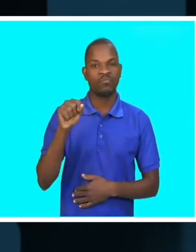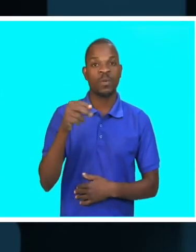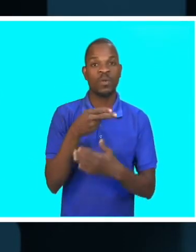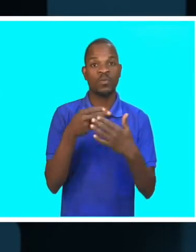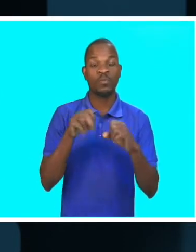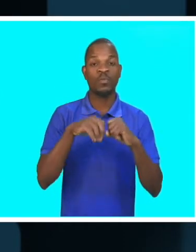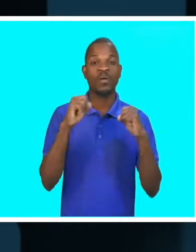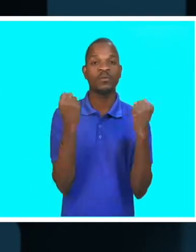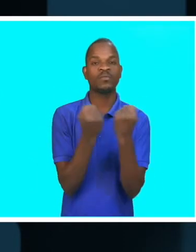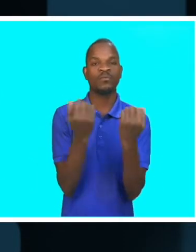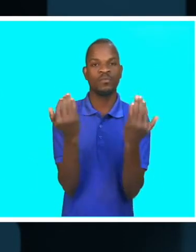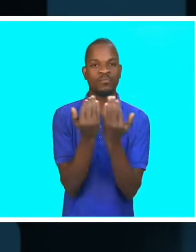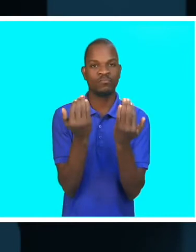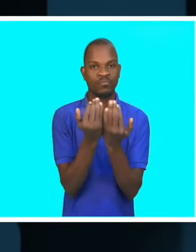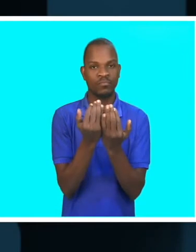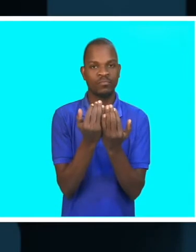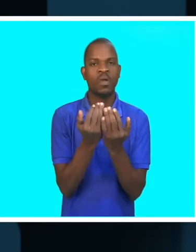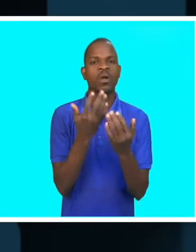AMUT, sim.